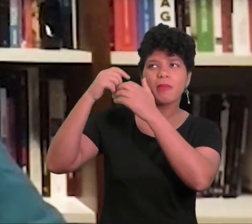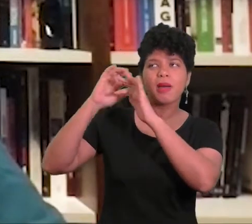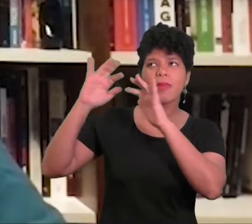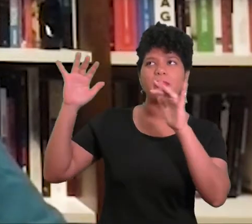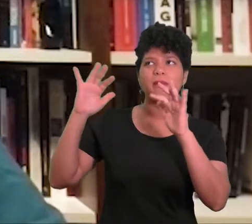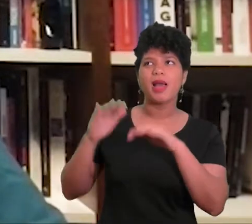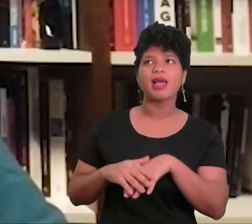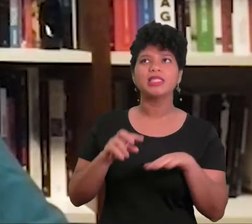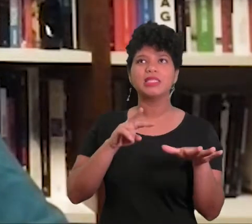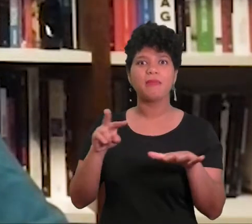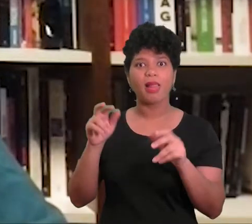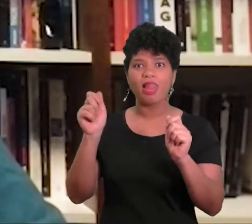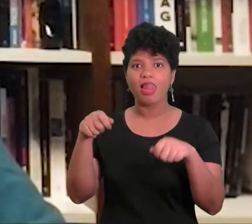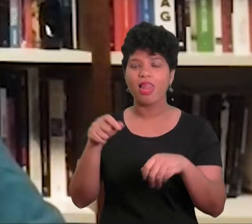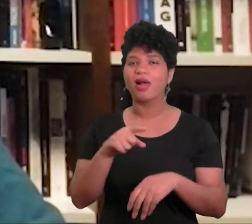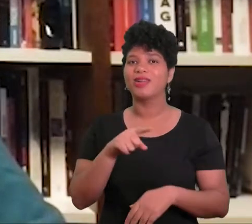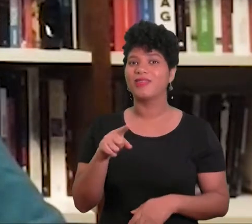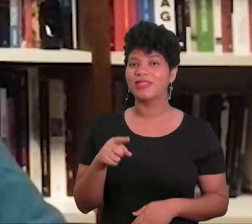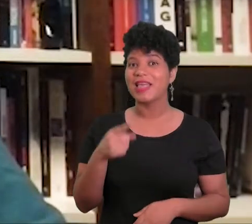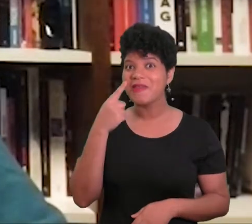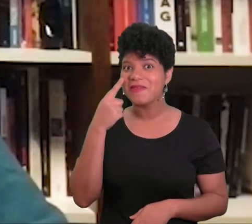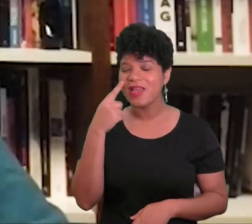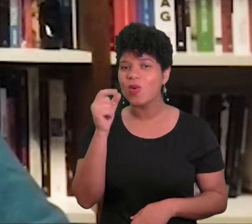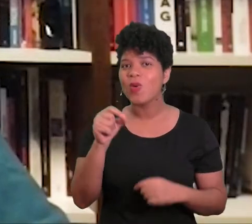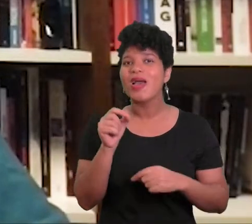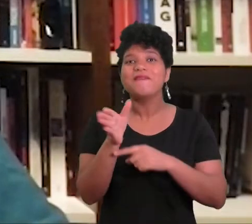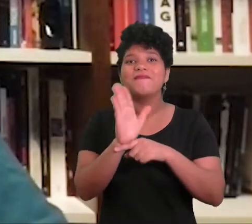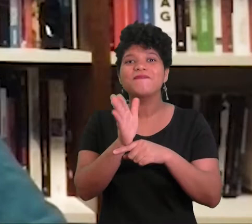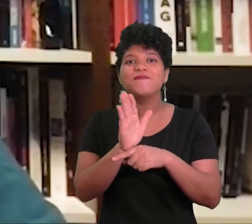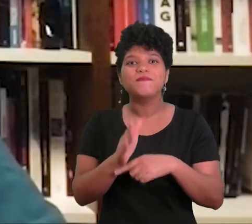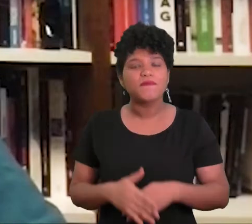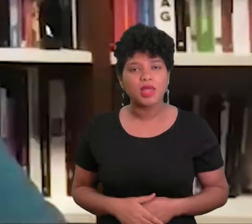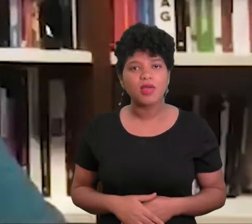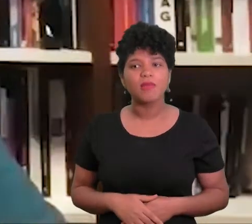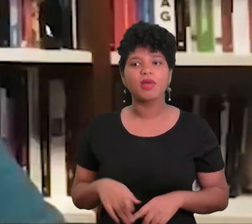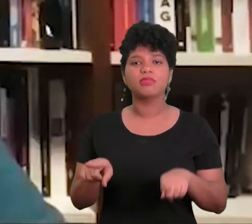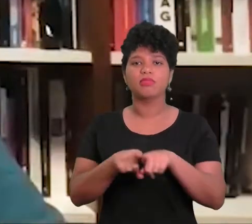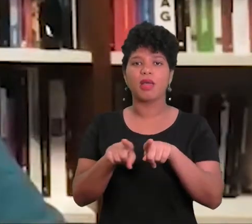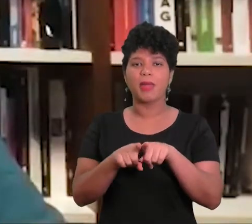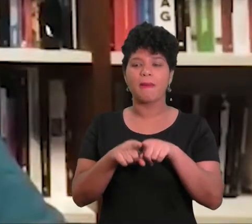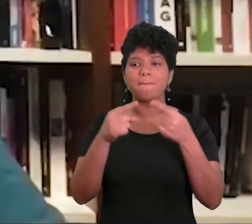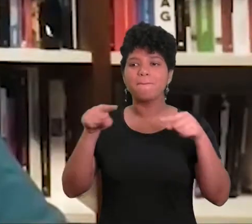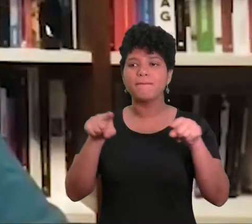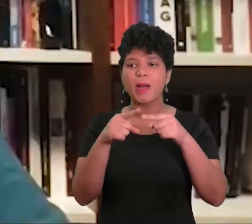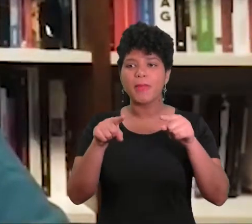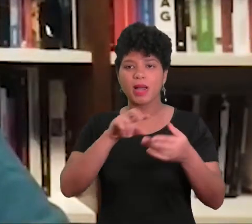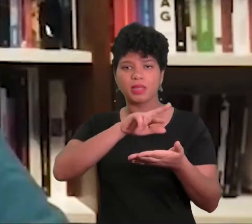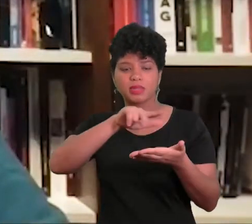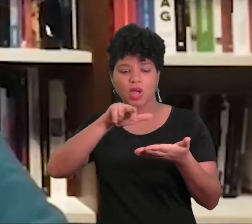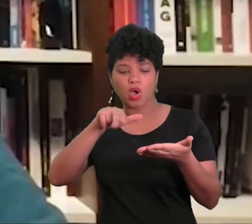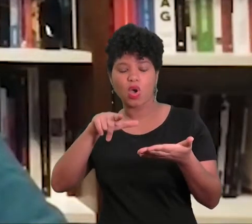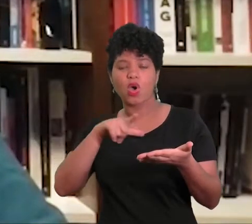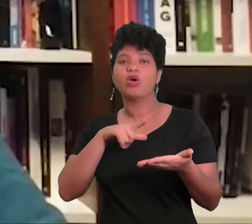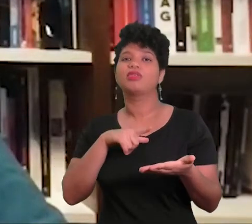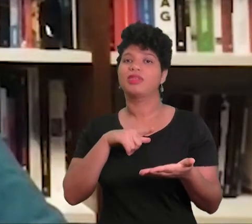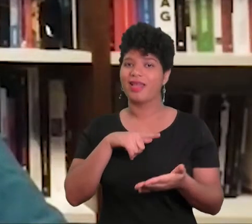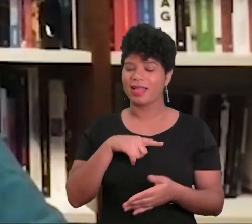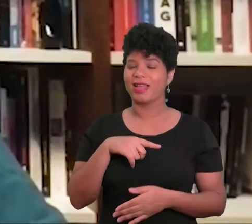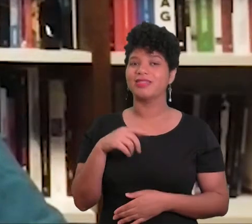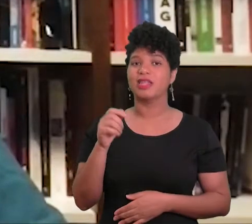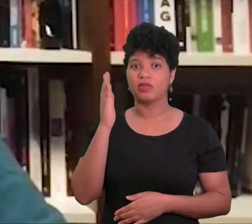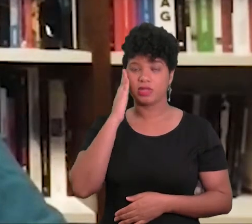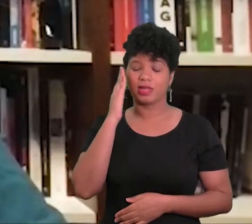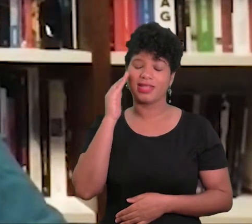a semana. Teremos filmes, teremos apresentações musicais e certamente para o SESC